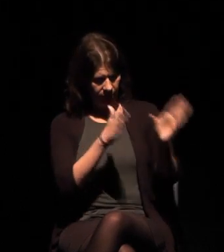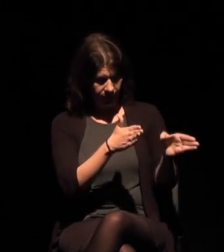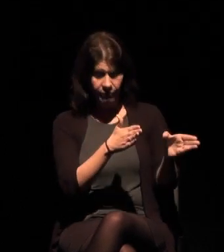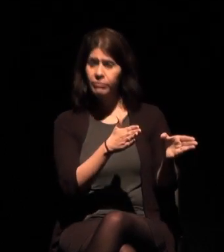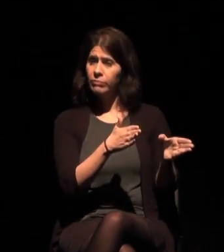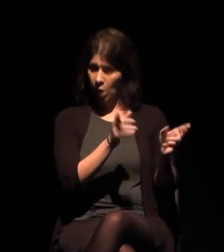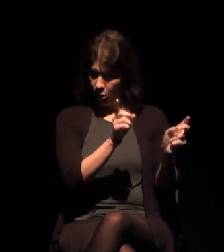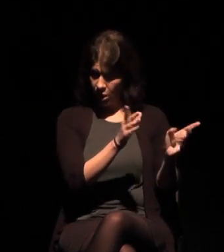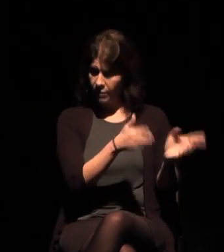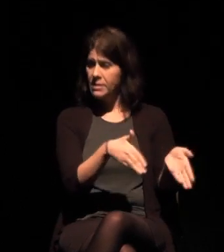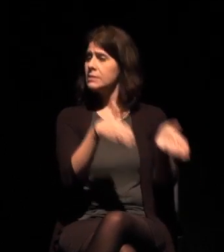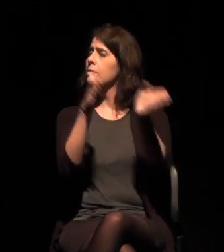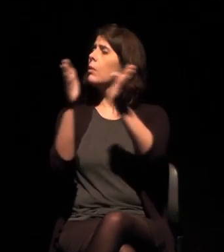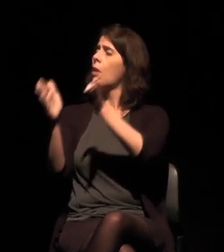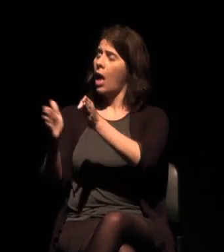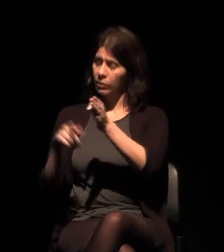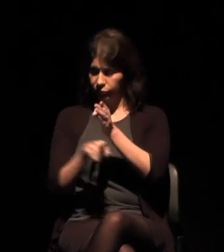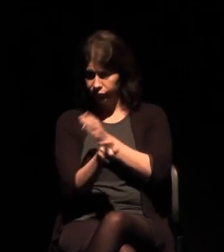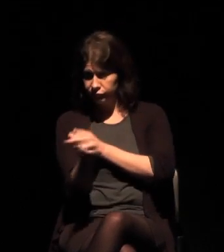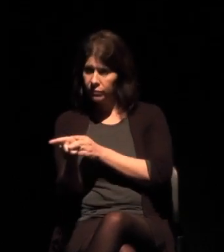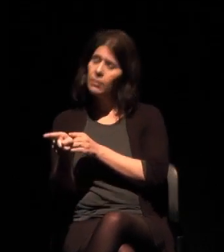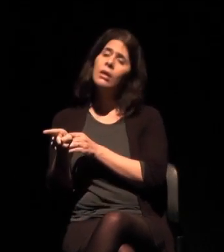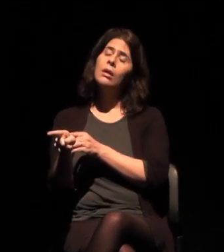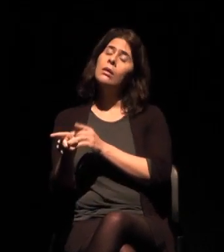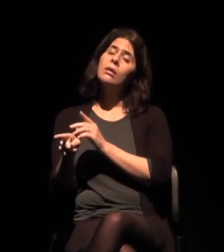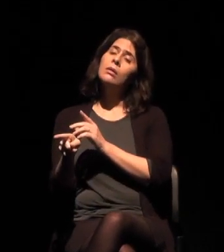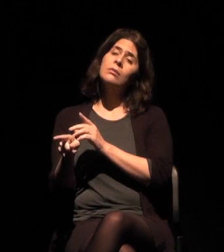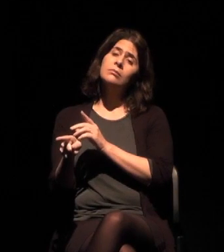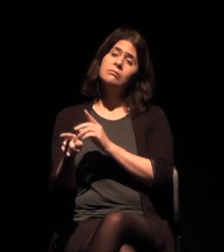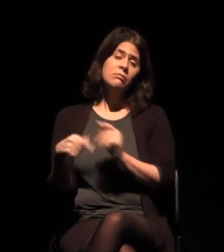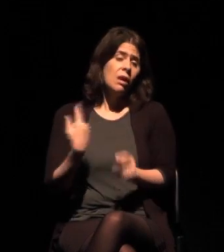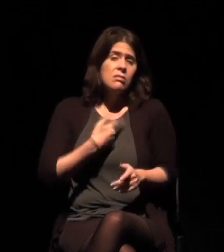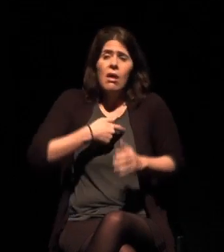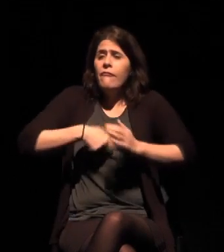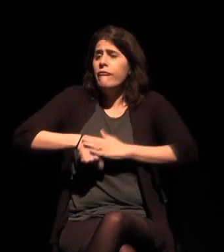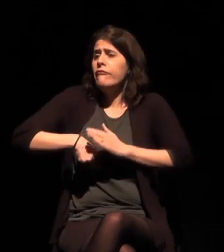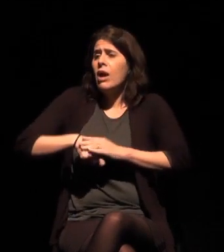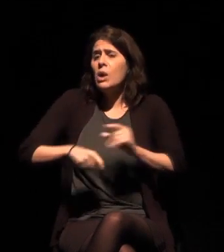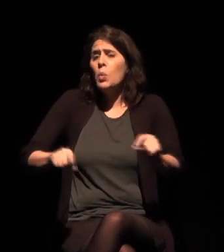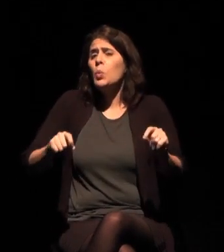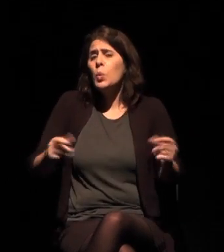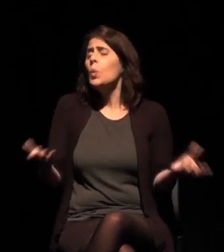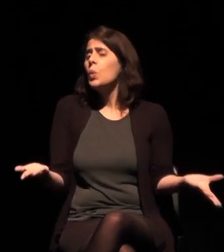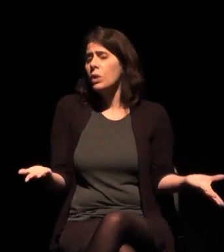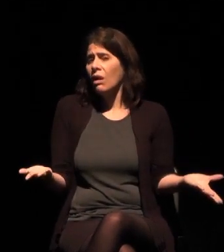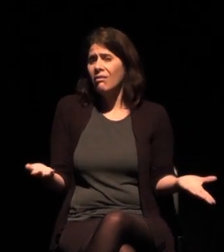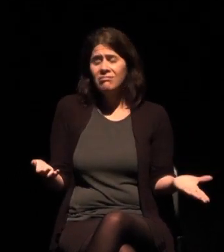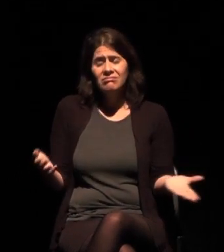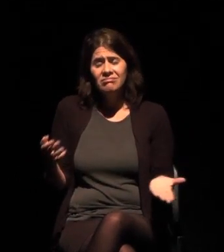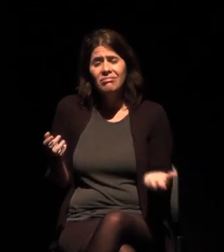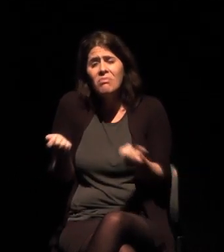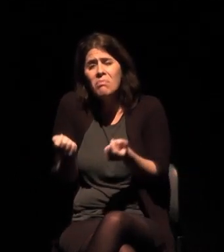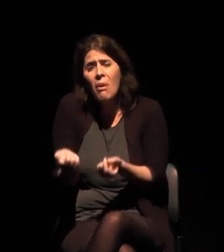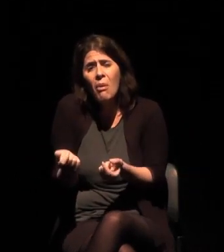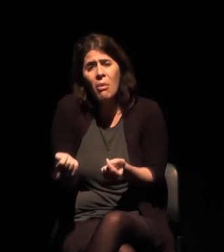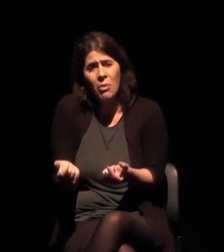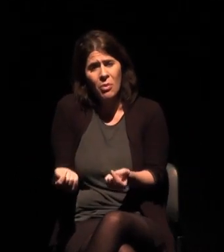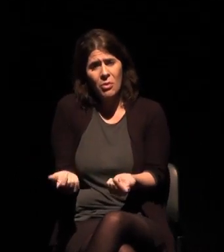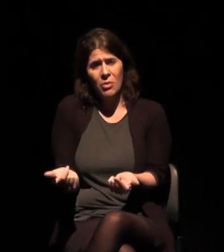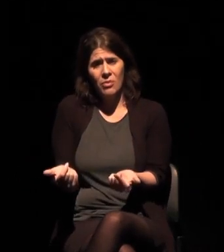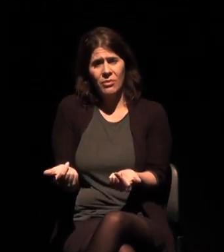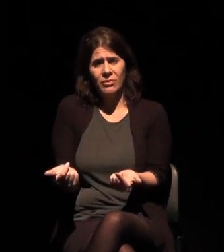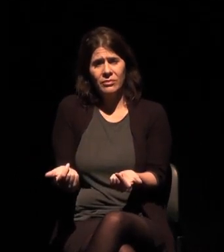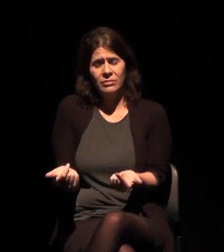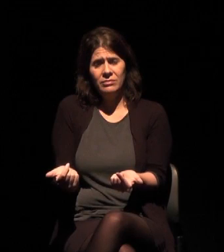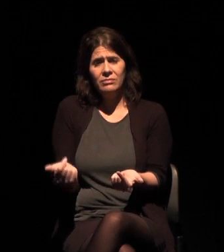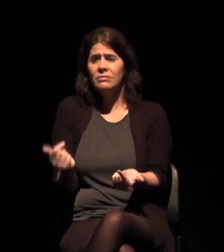não estamos a fazer nada estamos a fazer muito pouco estudos começam a parecer mostrando que dignamente